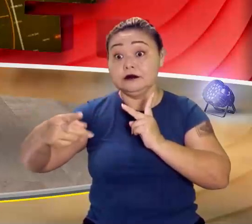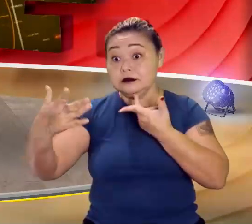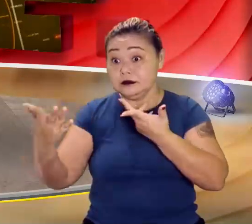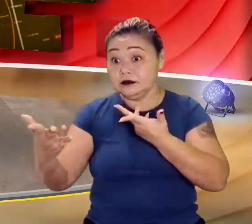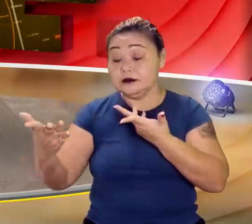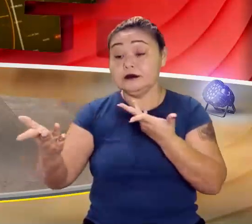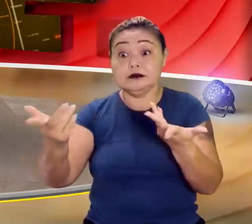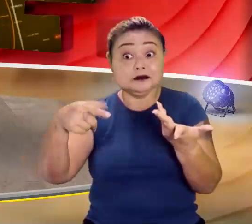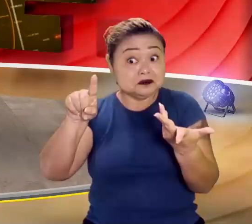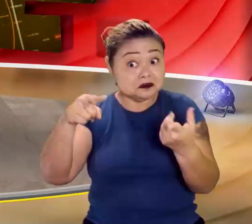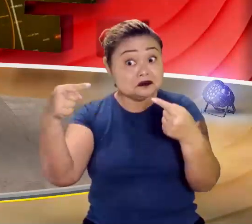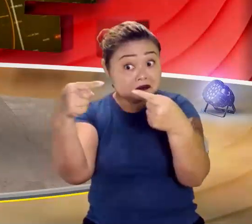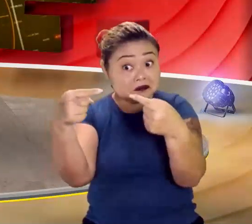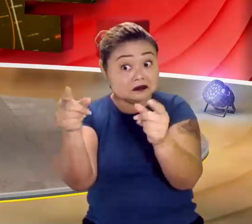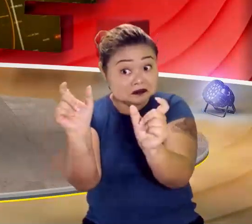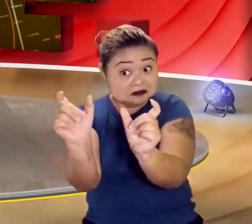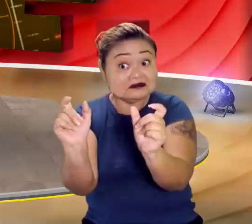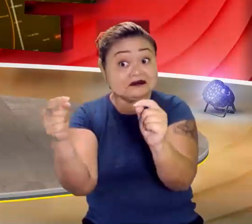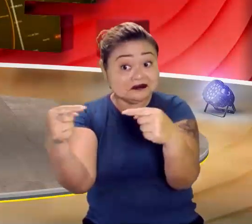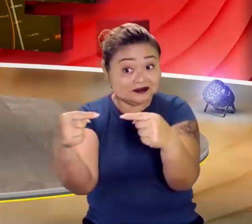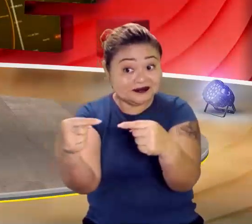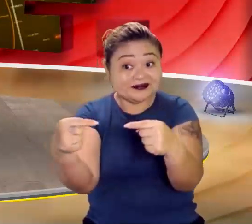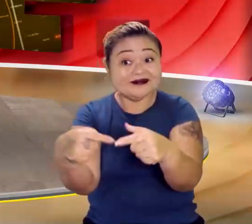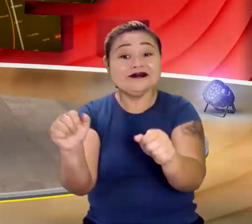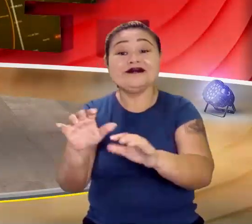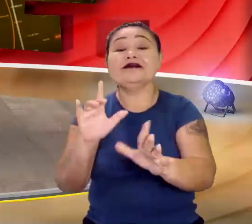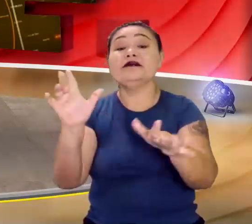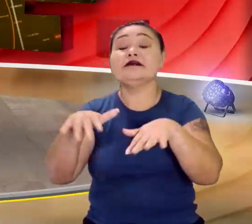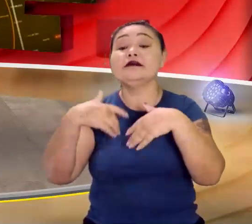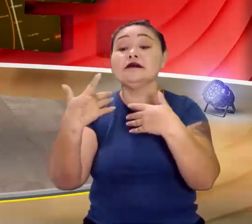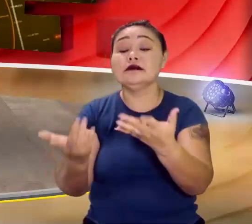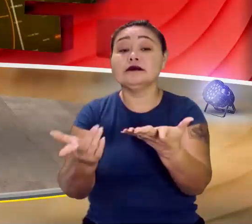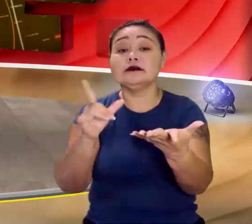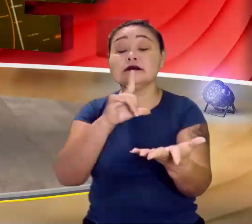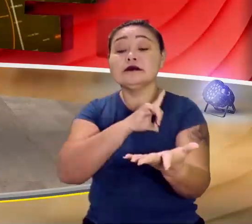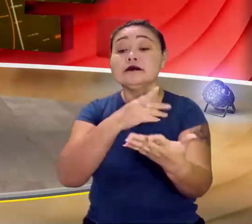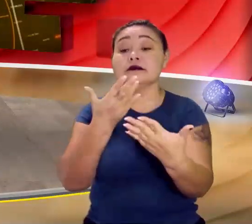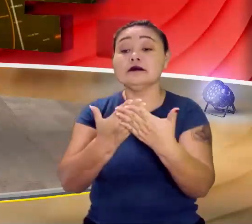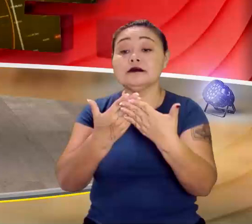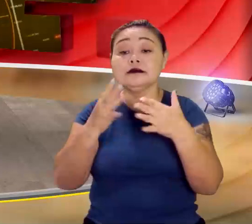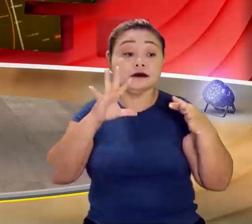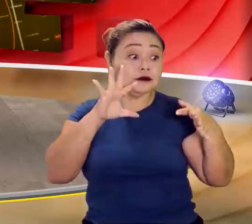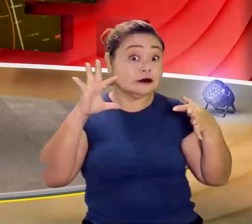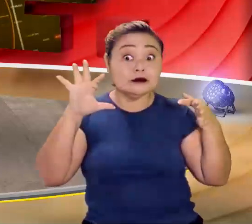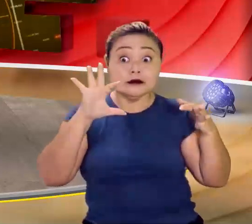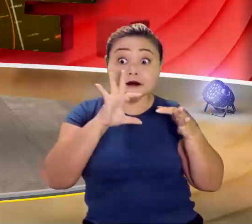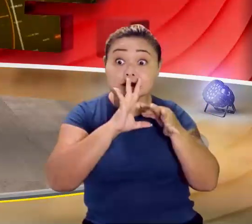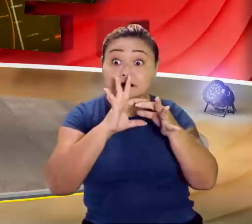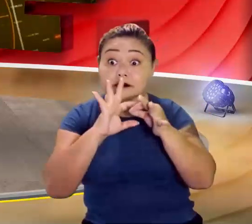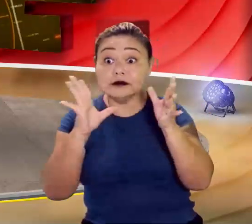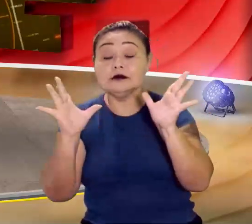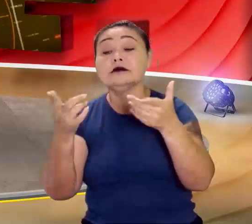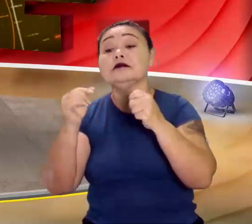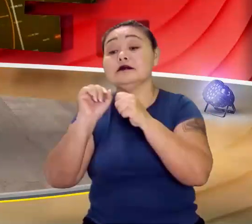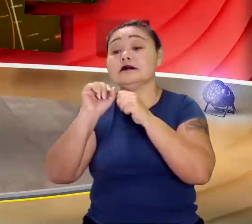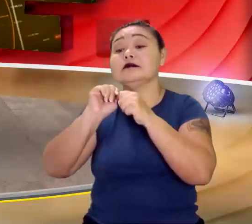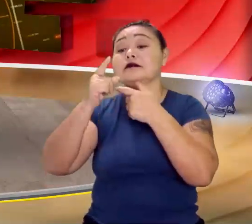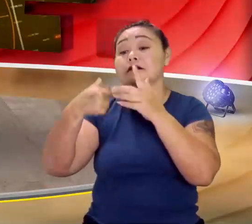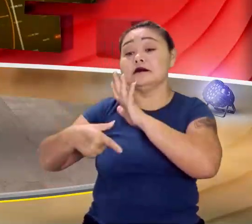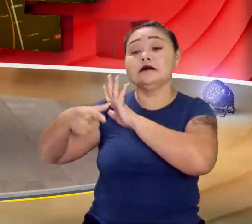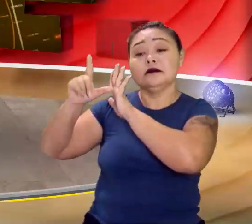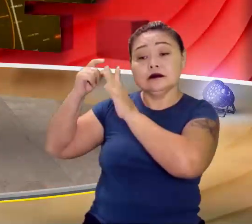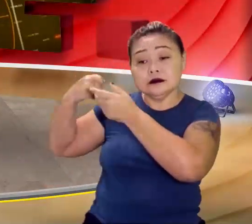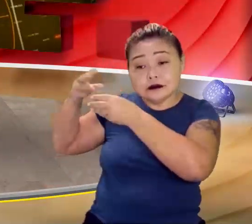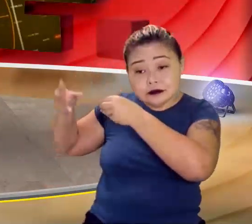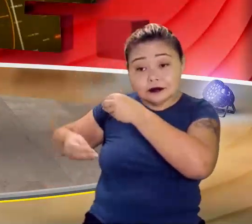tem tá ficando caque. E claro que é uma aula ligadinha na outra, né? Tá tudo coladinho, é tudo